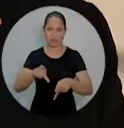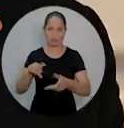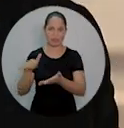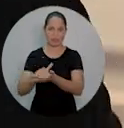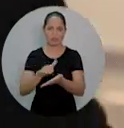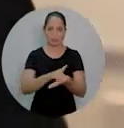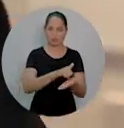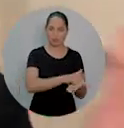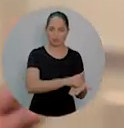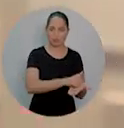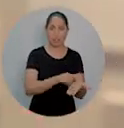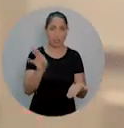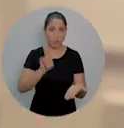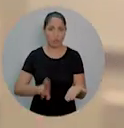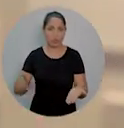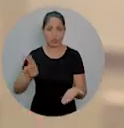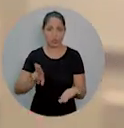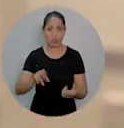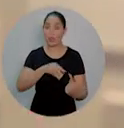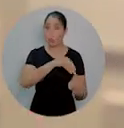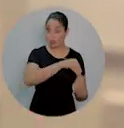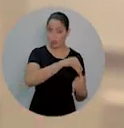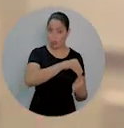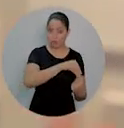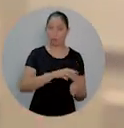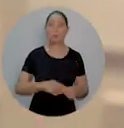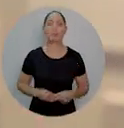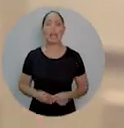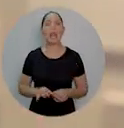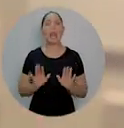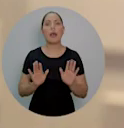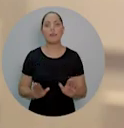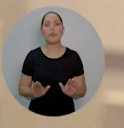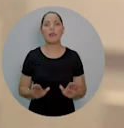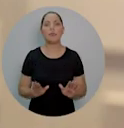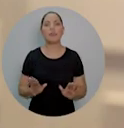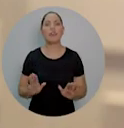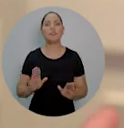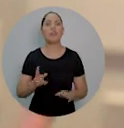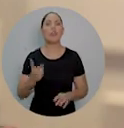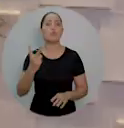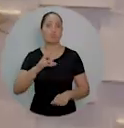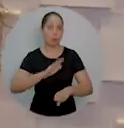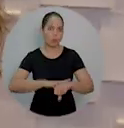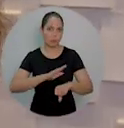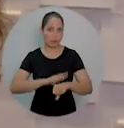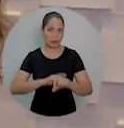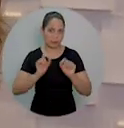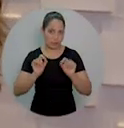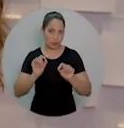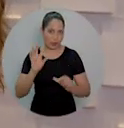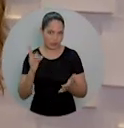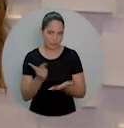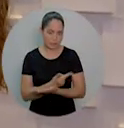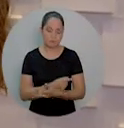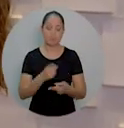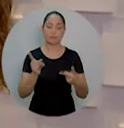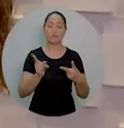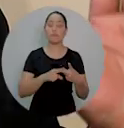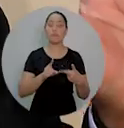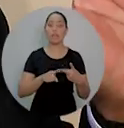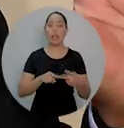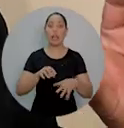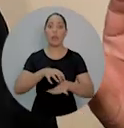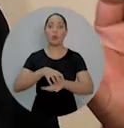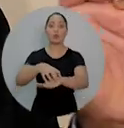e que é um transporte individual, né? Agora nós estamos para um segundo momento, que é o quê?